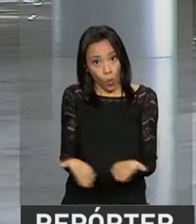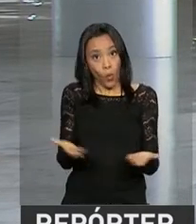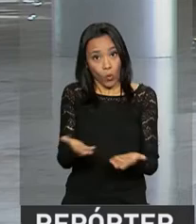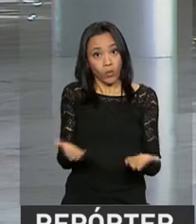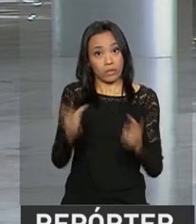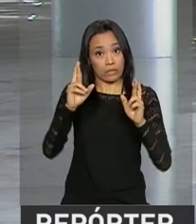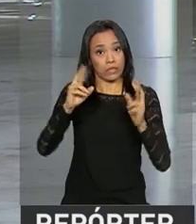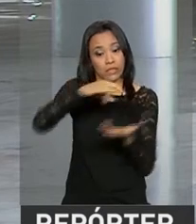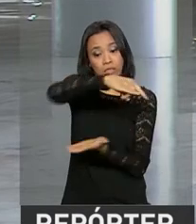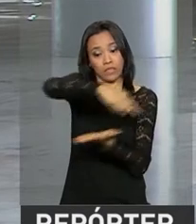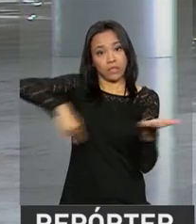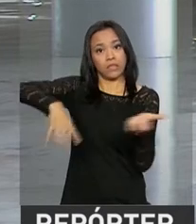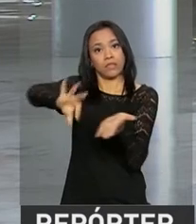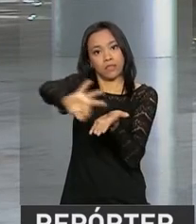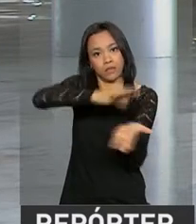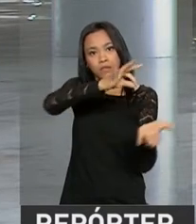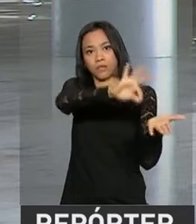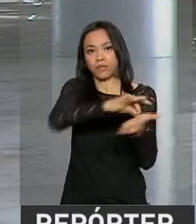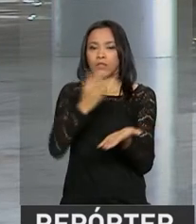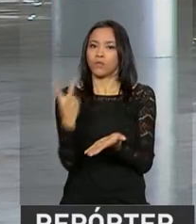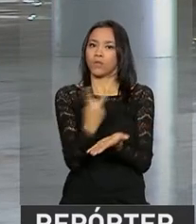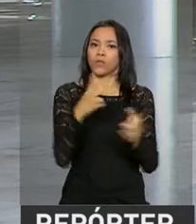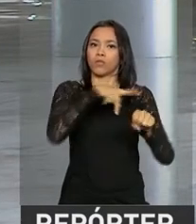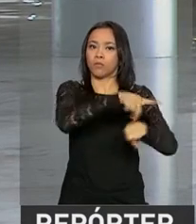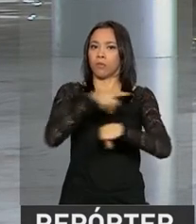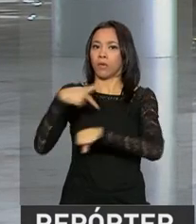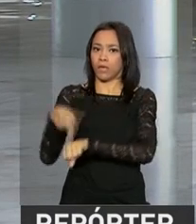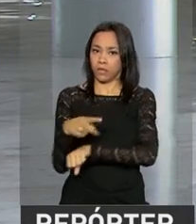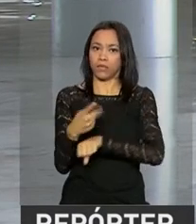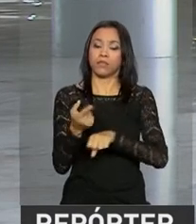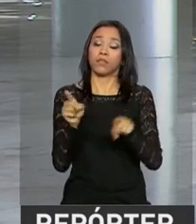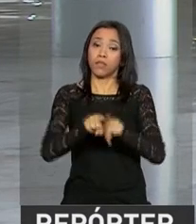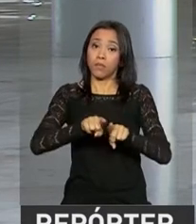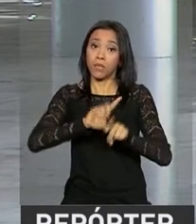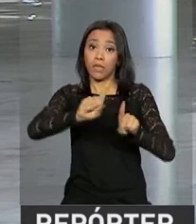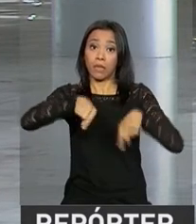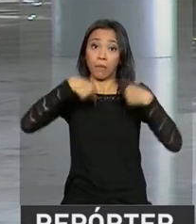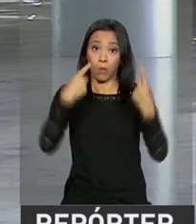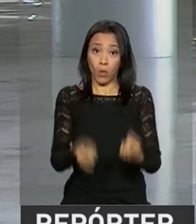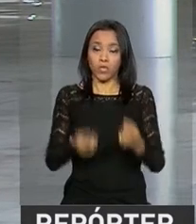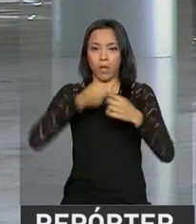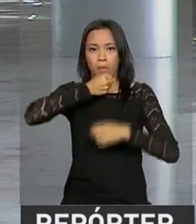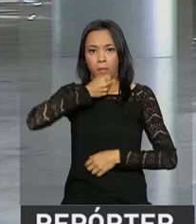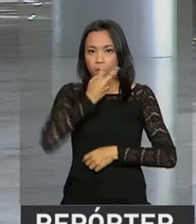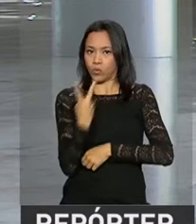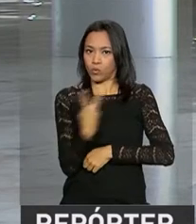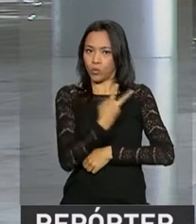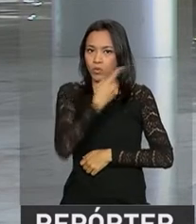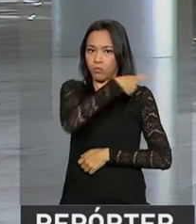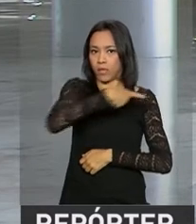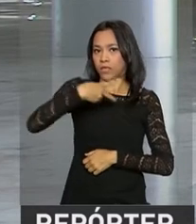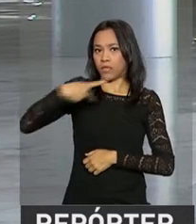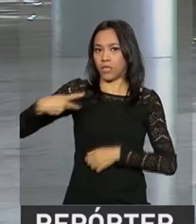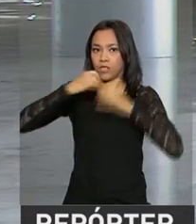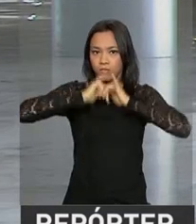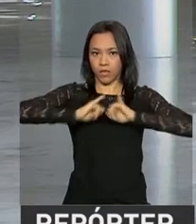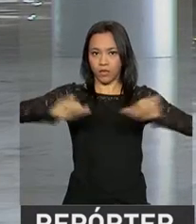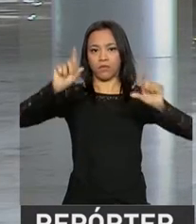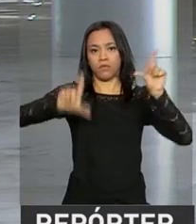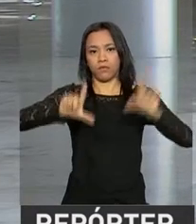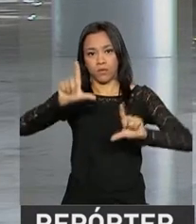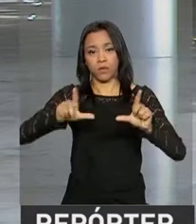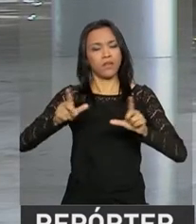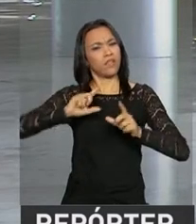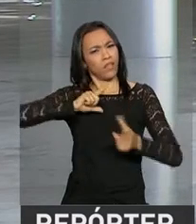hoje acordos bilaterais entre os dois países e também que seja feita uma declaração conjunta dos dois presidentes.